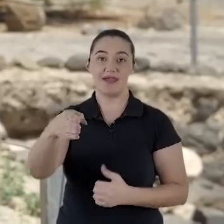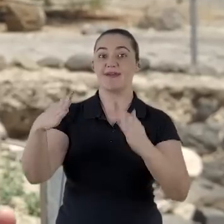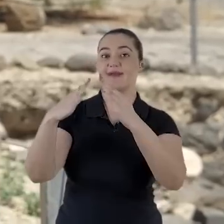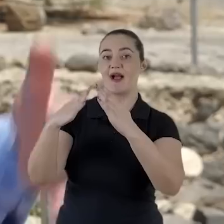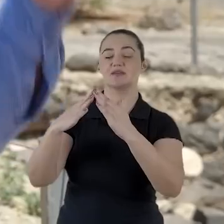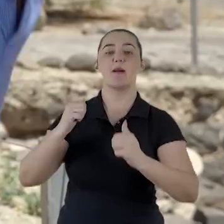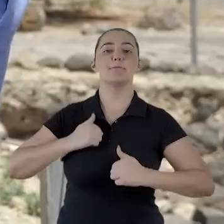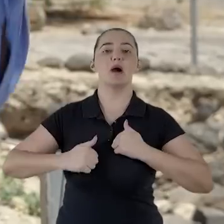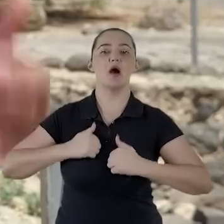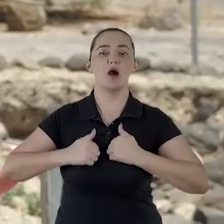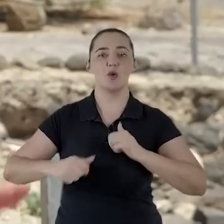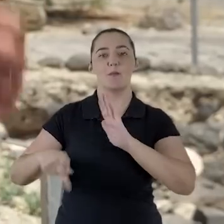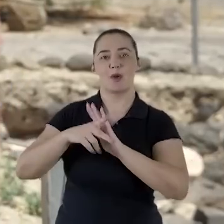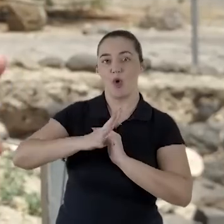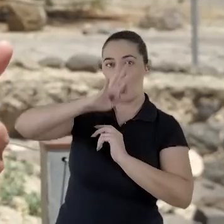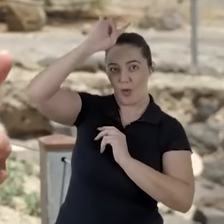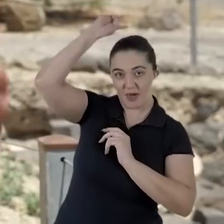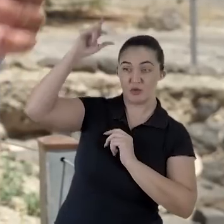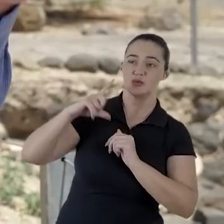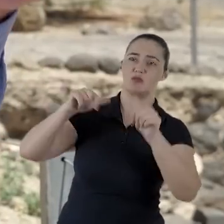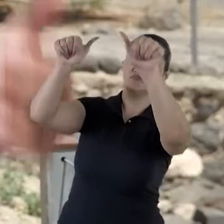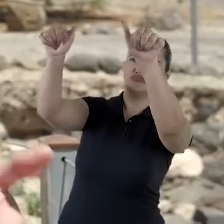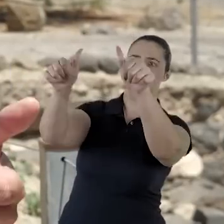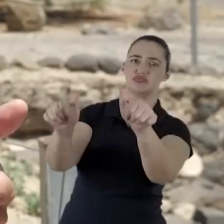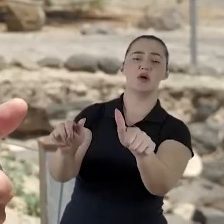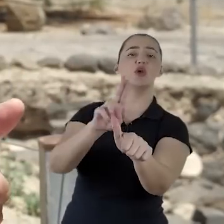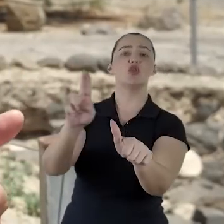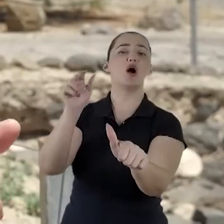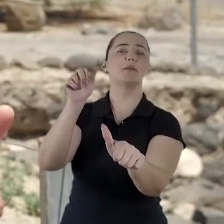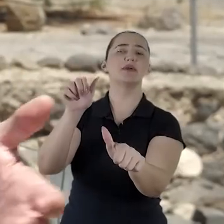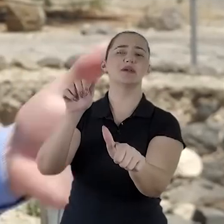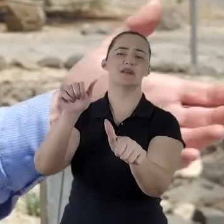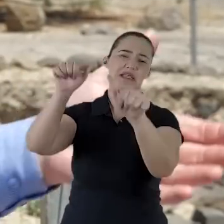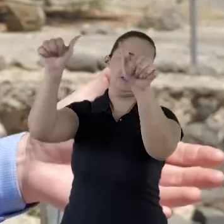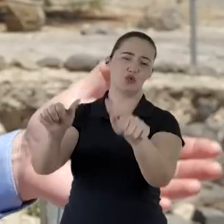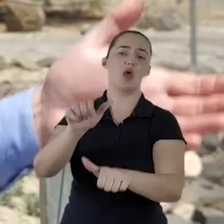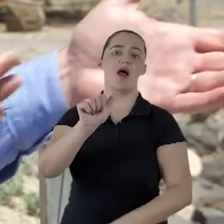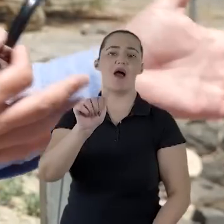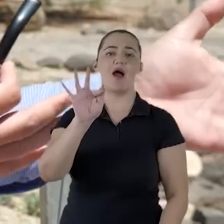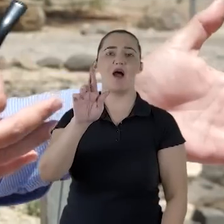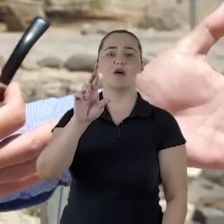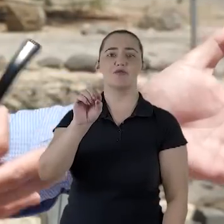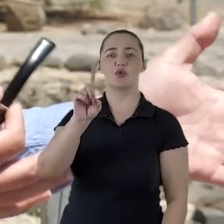romana, você encontra uma estátua de Afrodite. Isso dentro da casa de